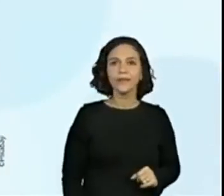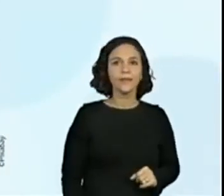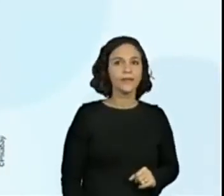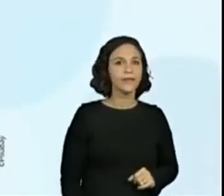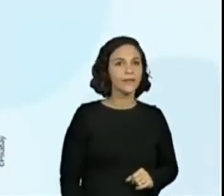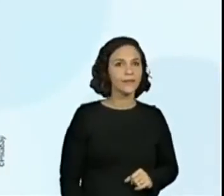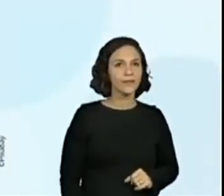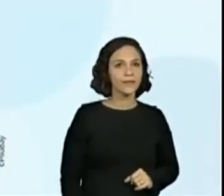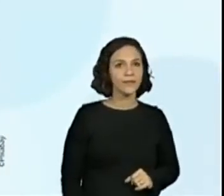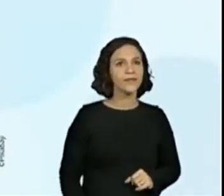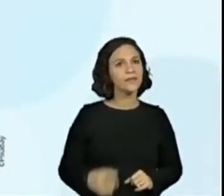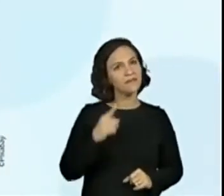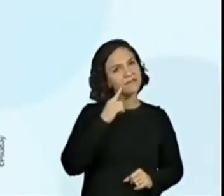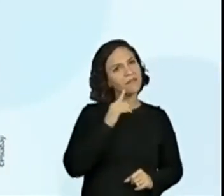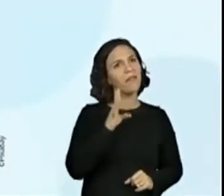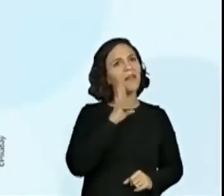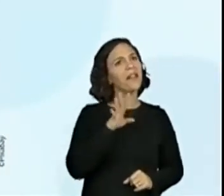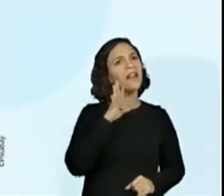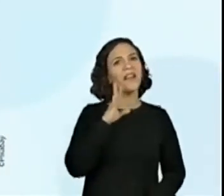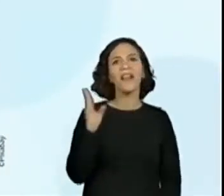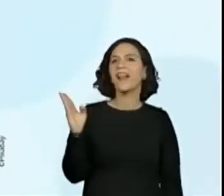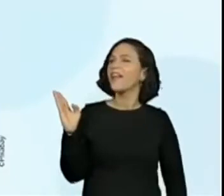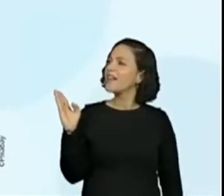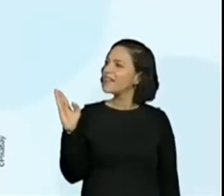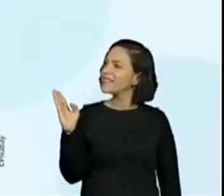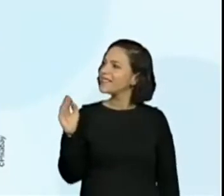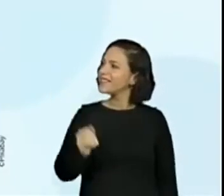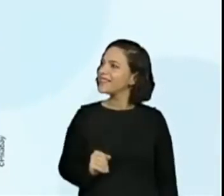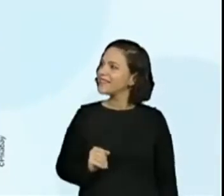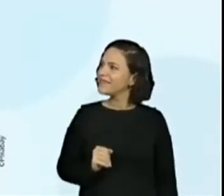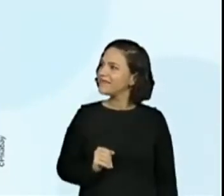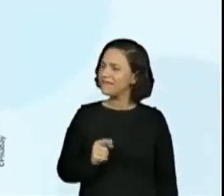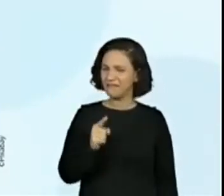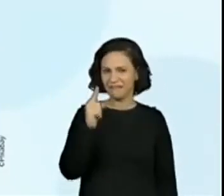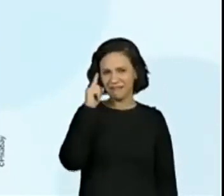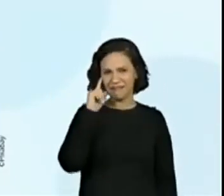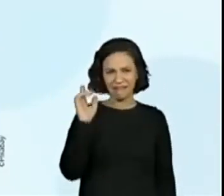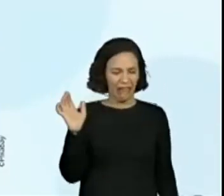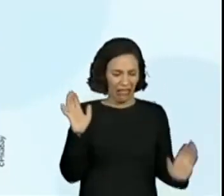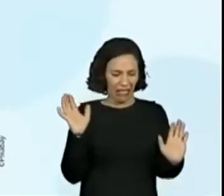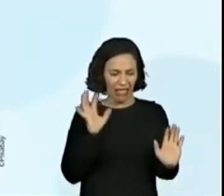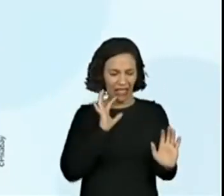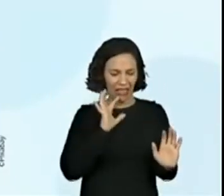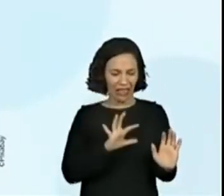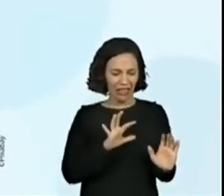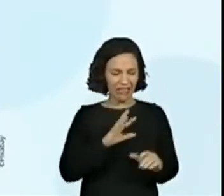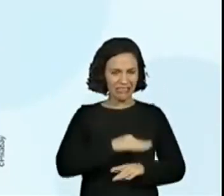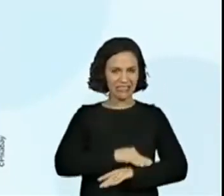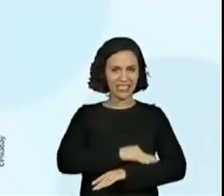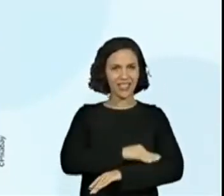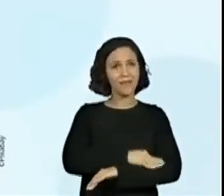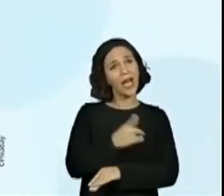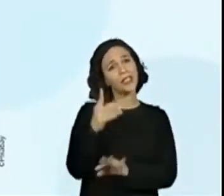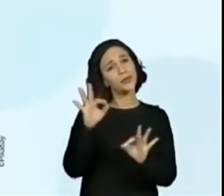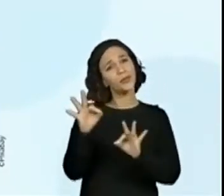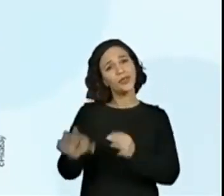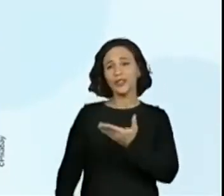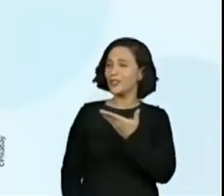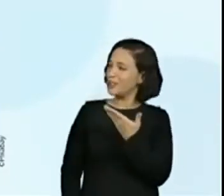Olha só que imagem interessante. Alguém aí já deve estar falando, ai, um sapo. Ah, mas esse é